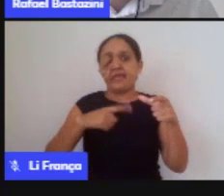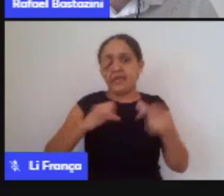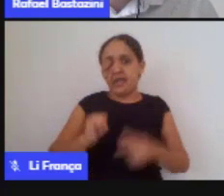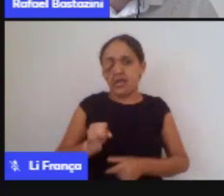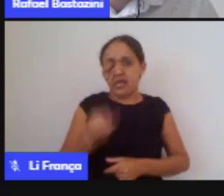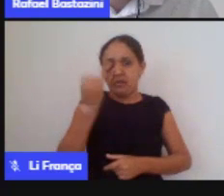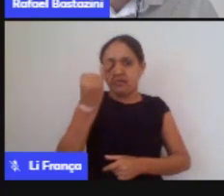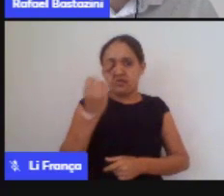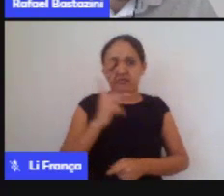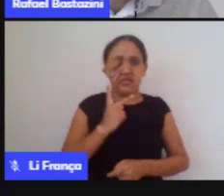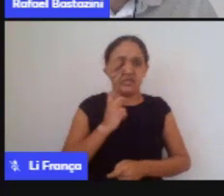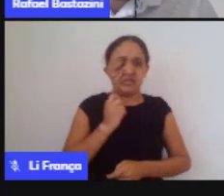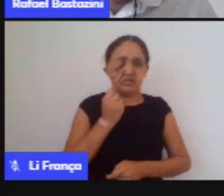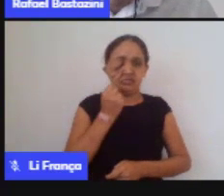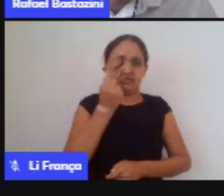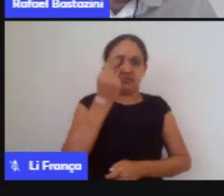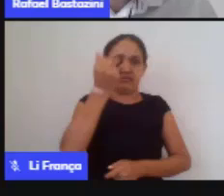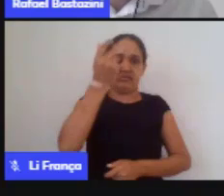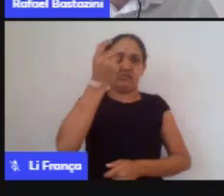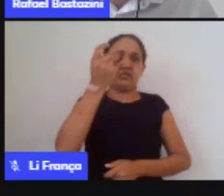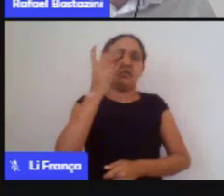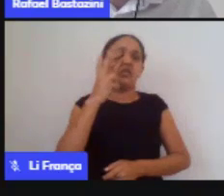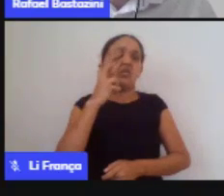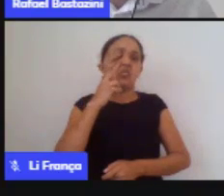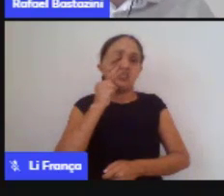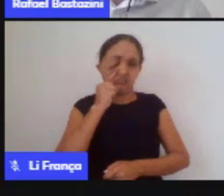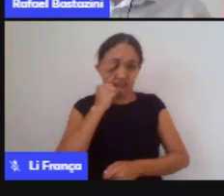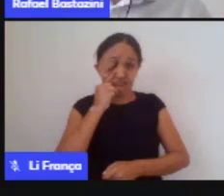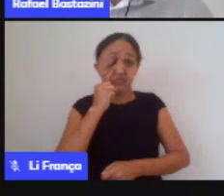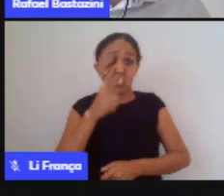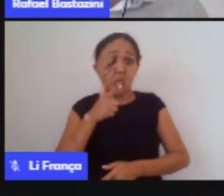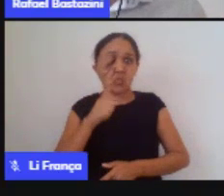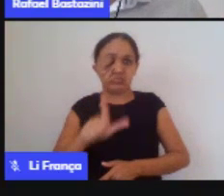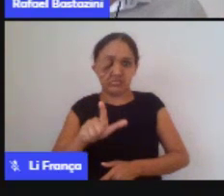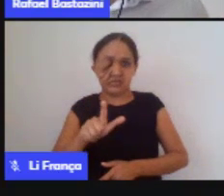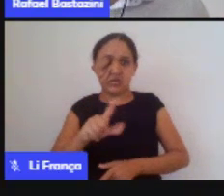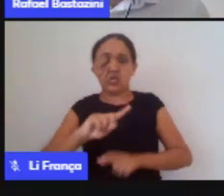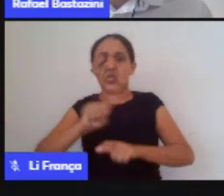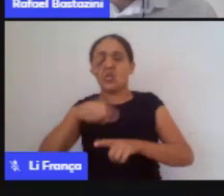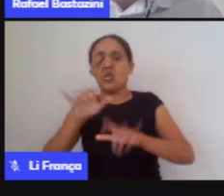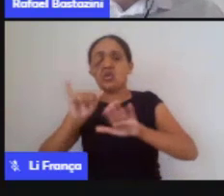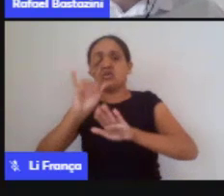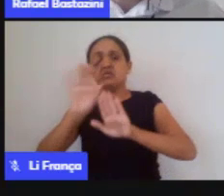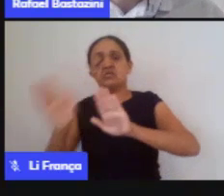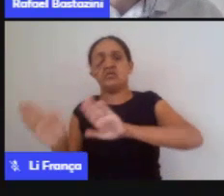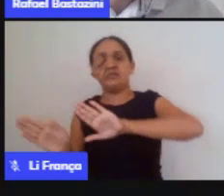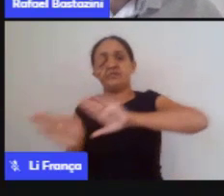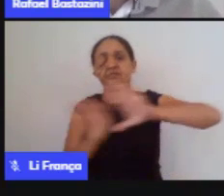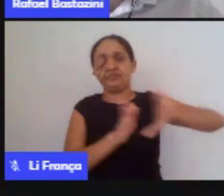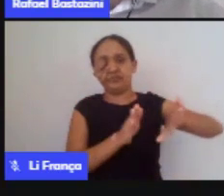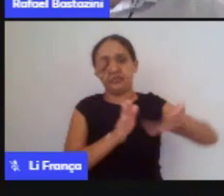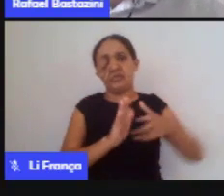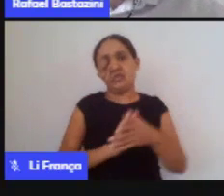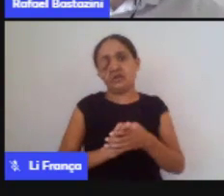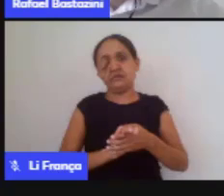partir desse tipo de produção do espaço. Beleza? Próximo slide, por favor.